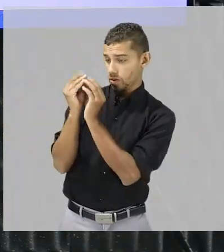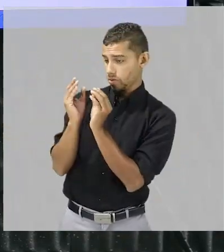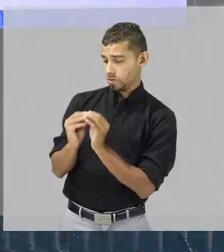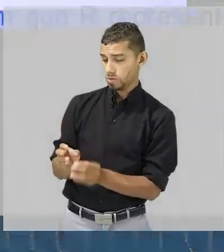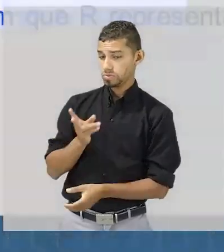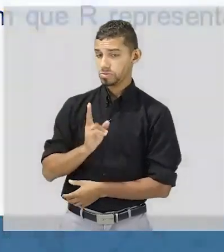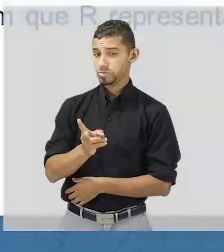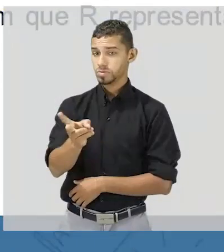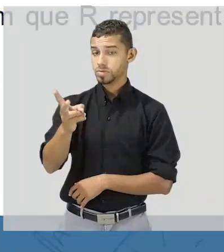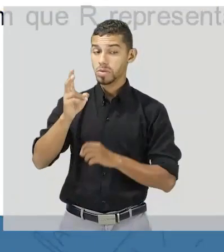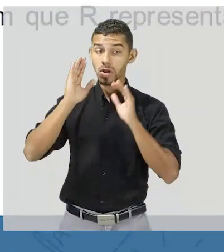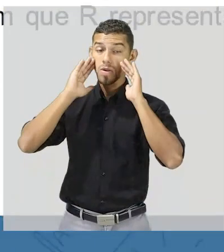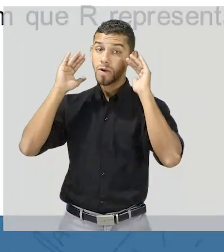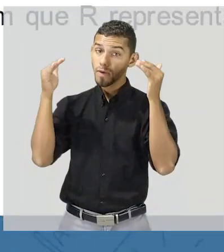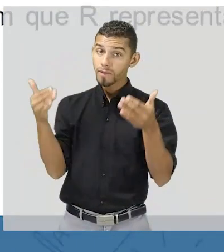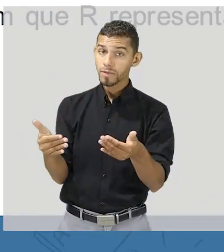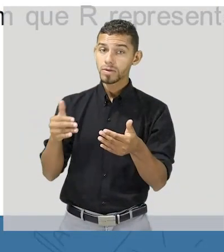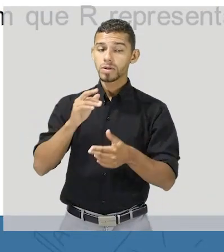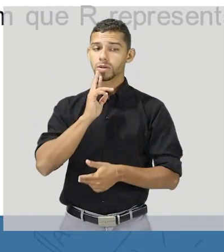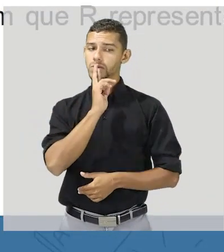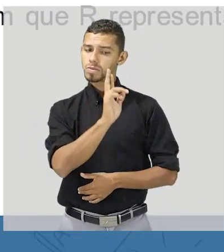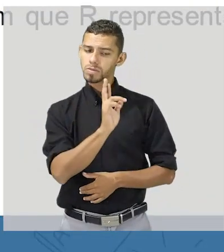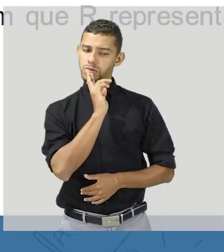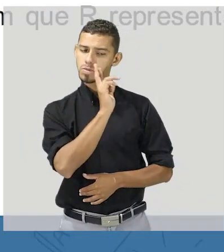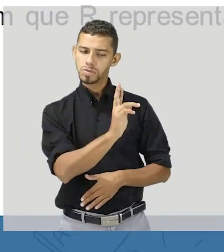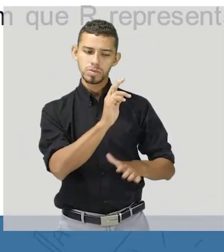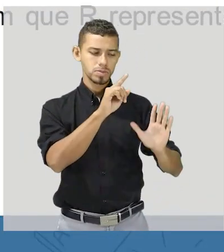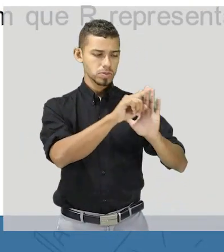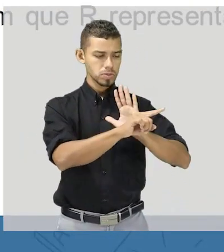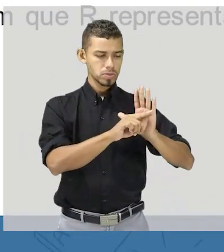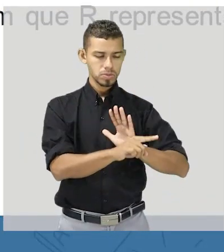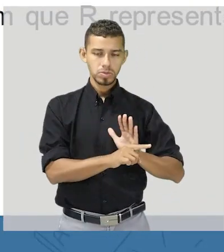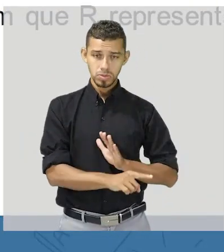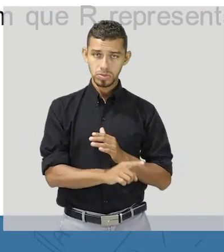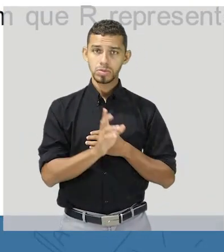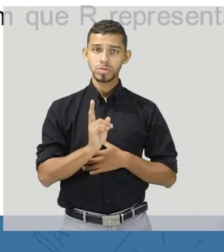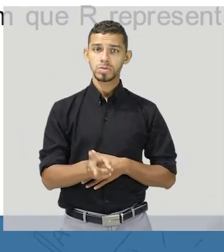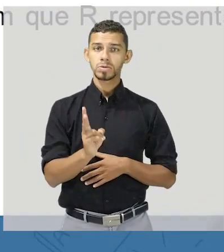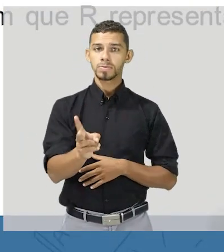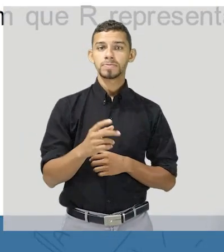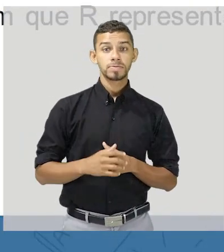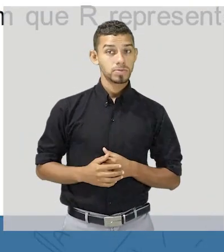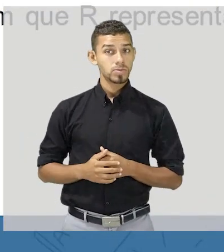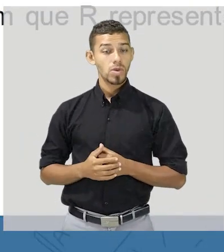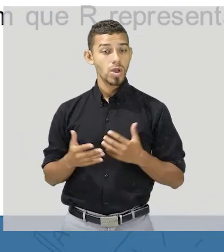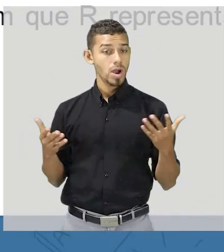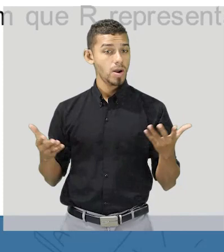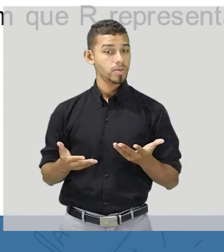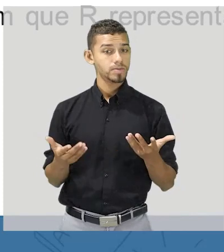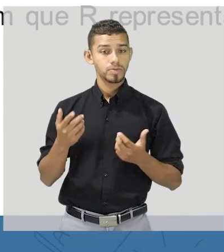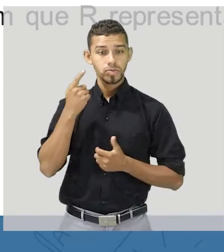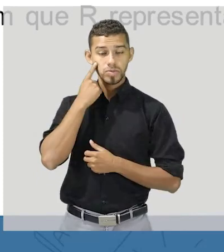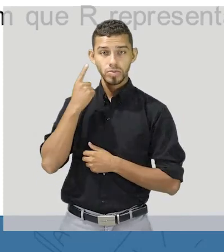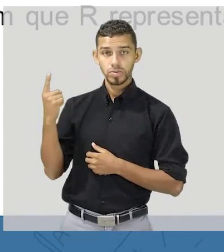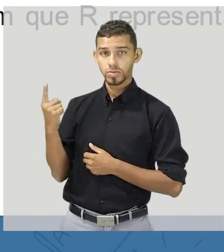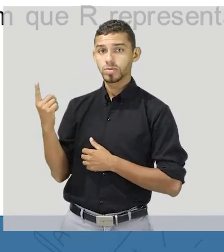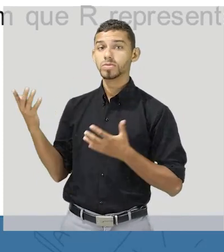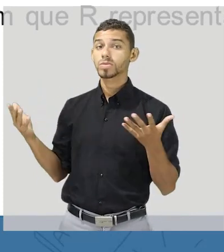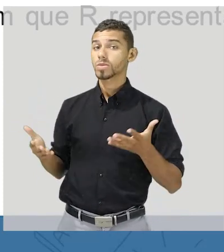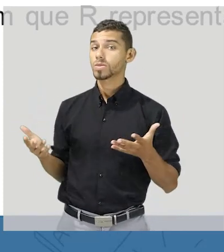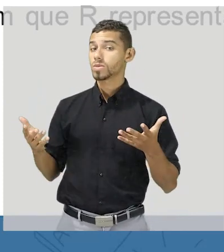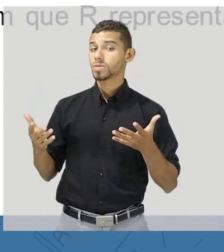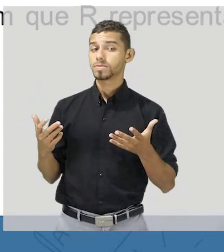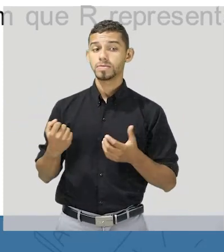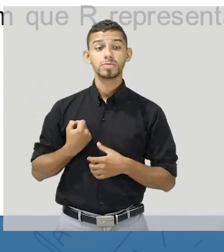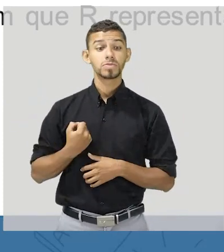sempre pautada na resolução de questões. E no nosso vídeo, nós vamos estar abordando, nessa